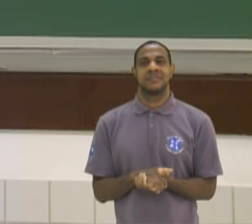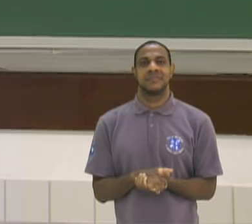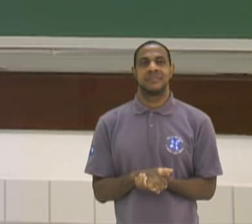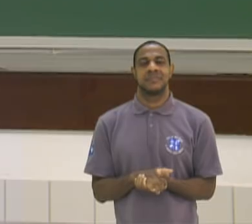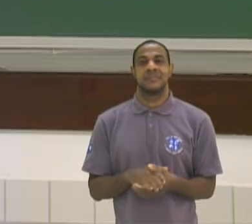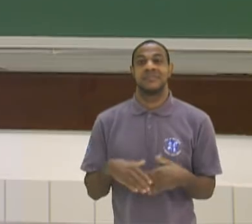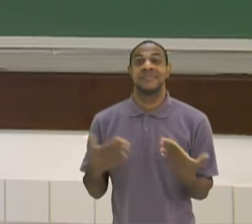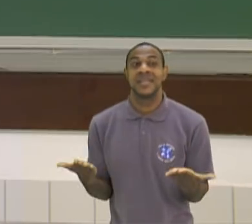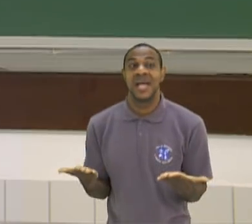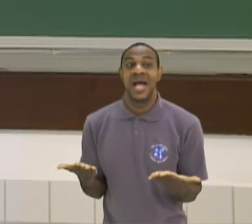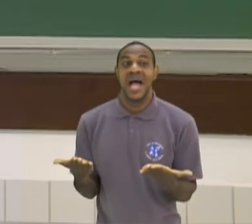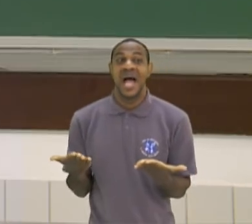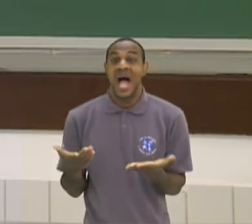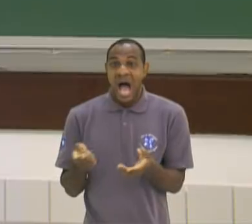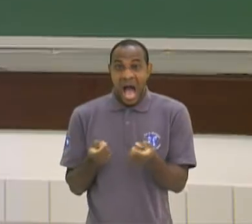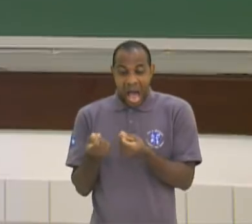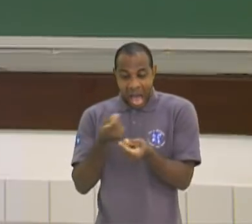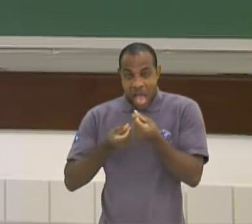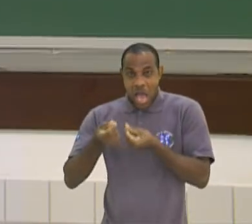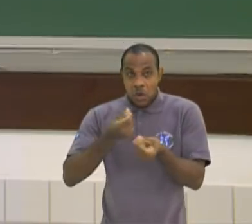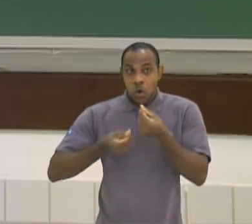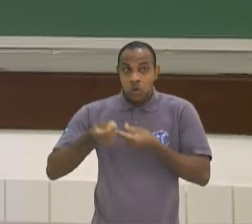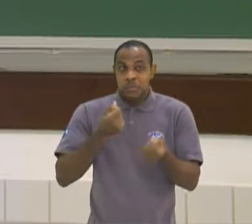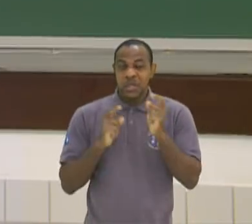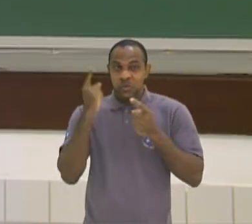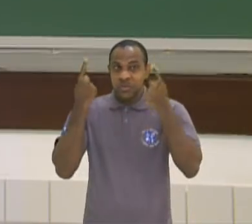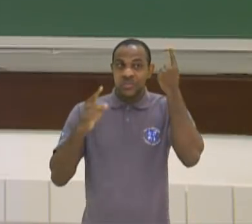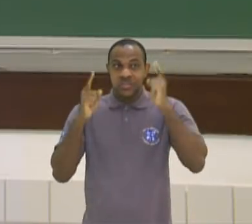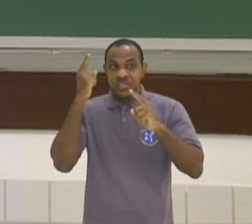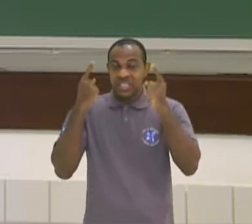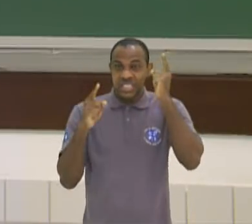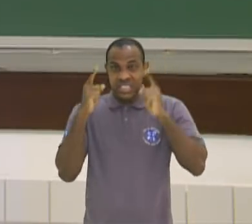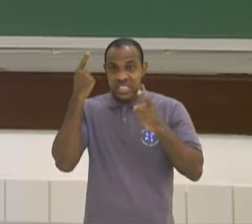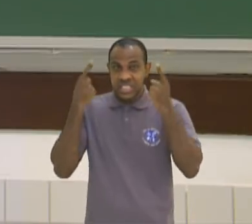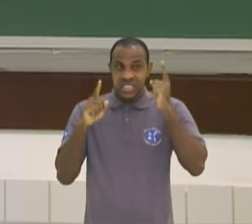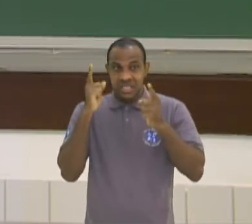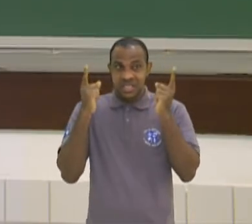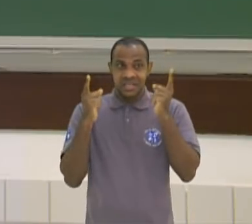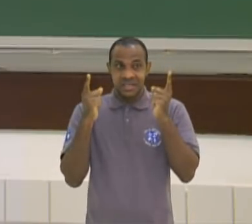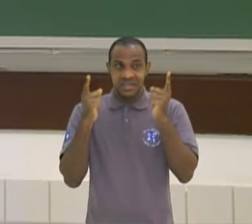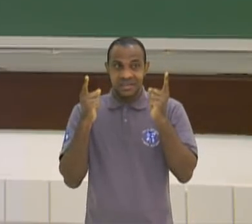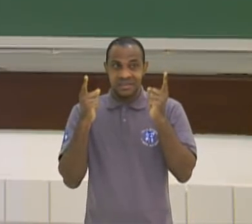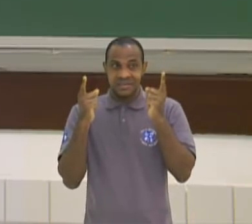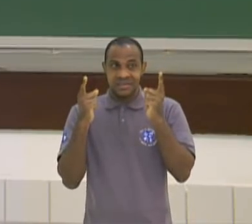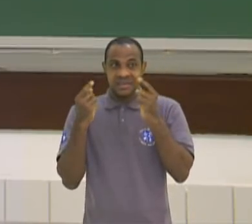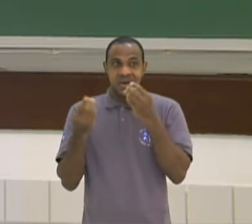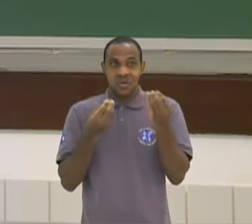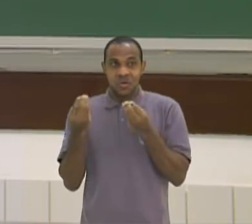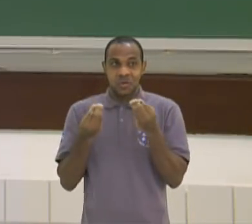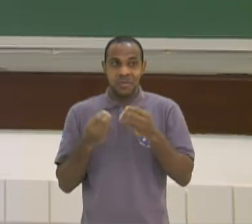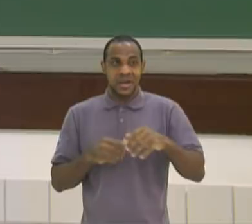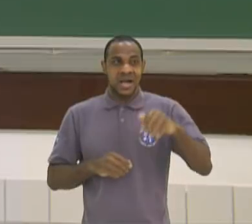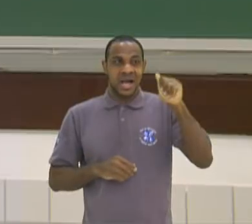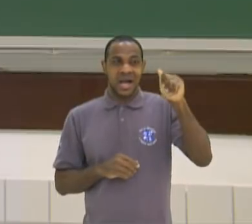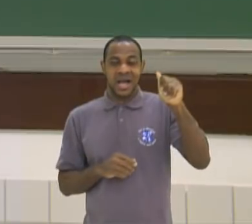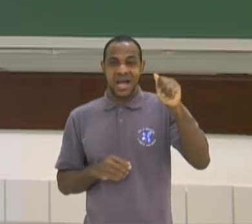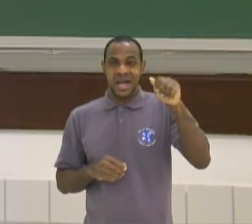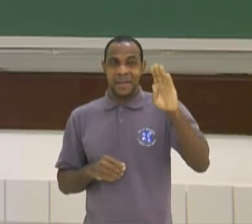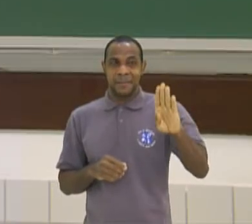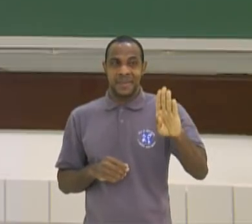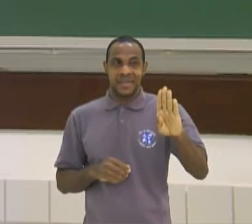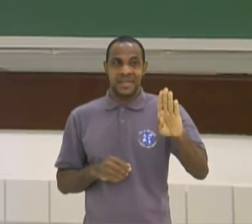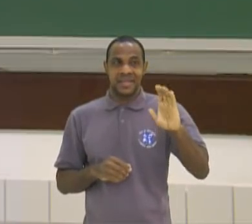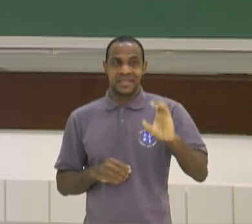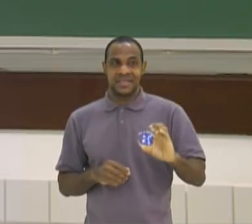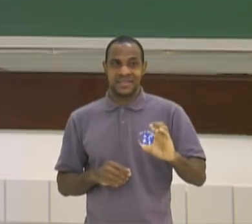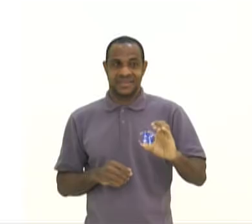A economia do Chile, baseada em turismo religioso, mineração, safari, é